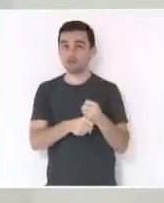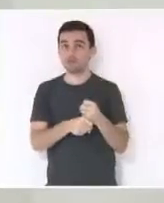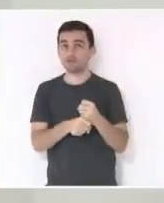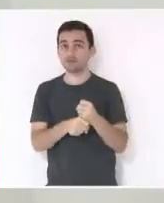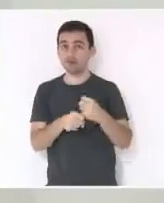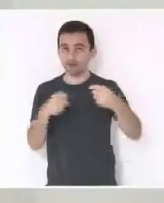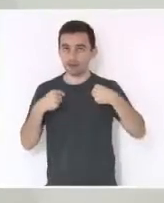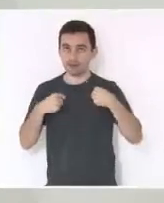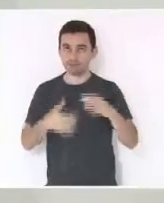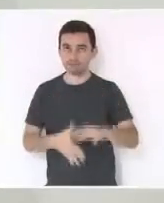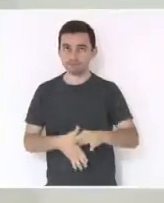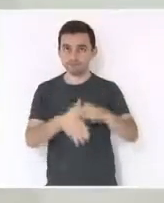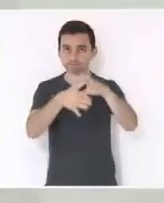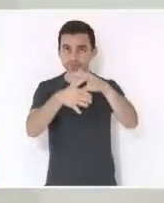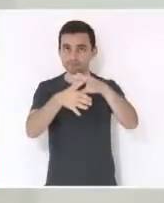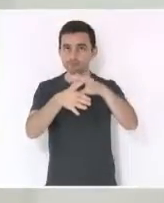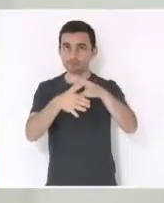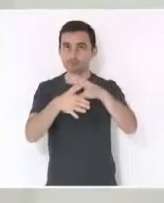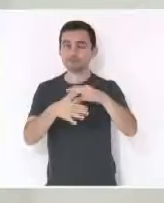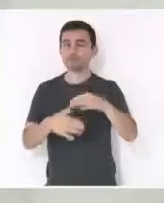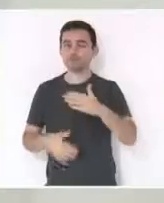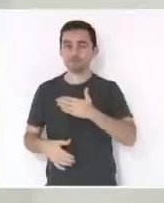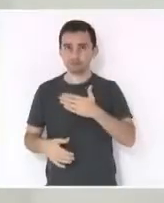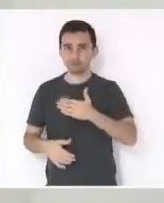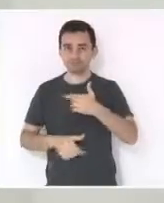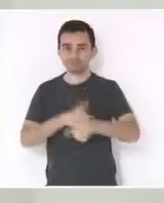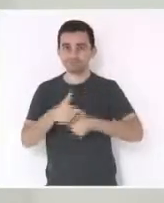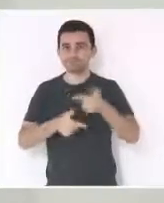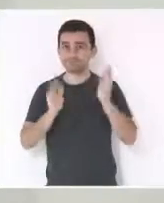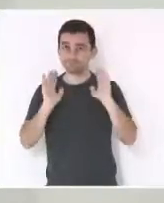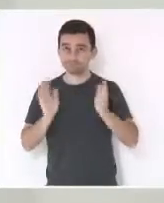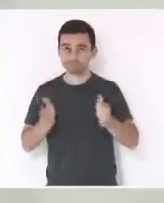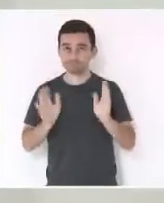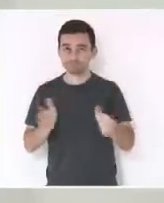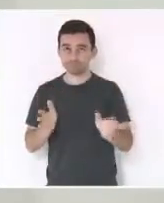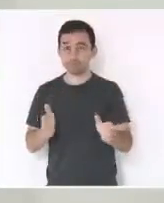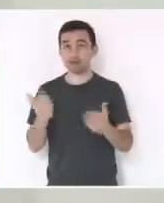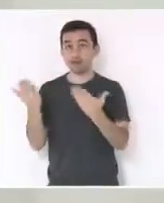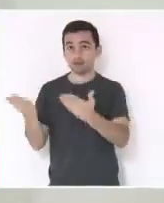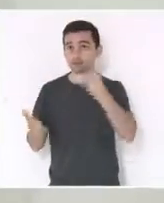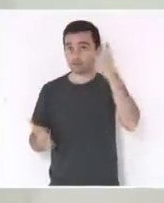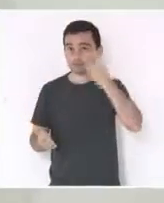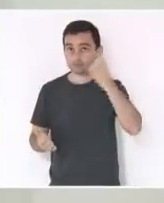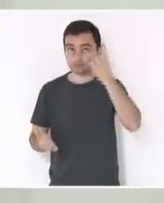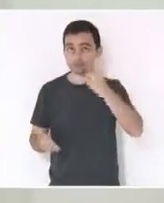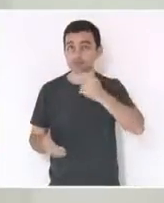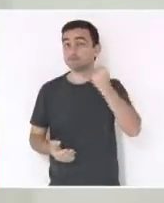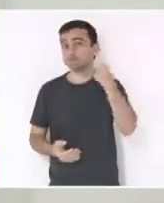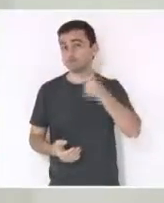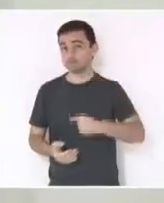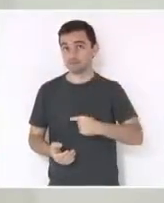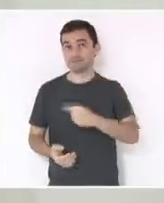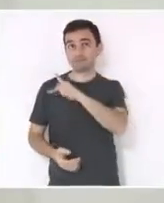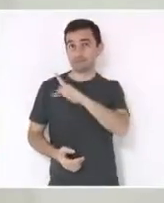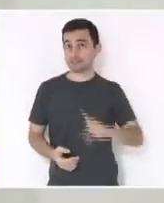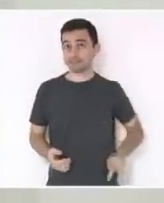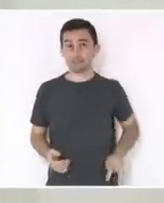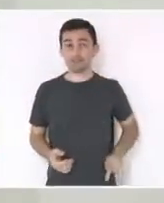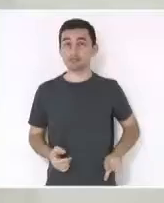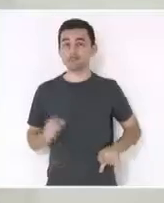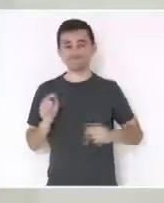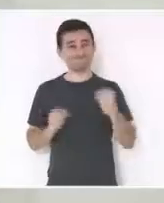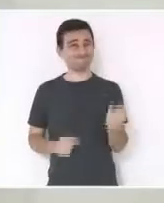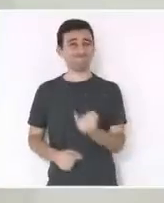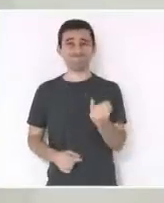líder fiz o meu trabalho o deputado silva com o presidente desta casa também foi peça fundamental e nós aprovamos um projeto